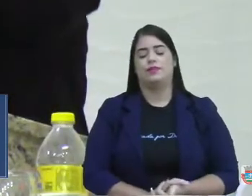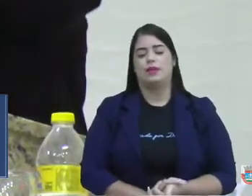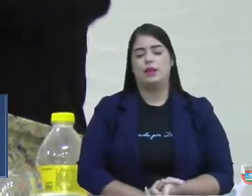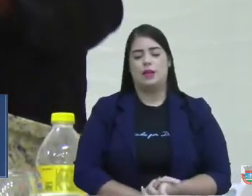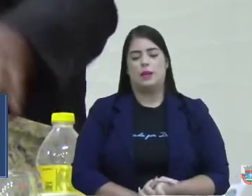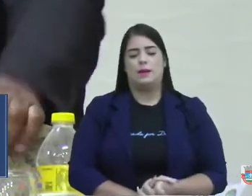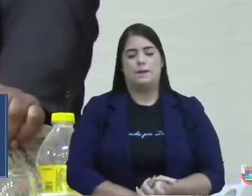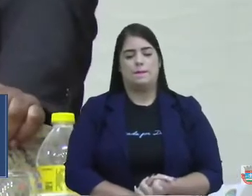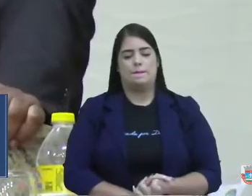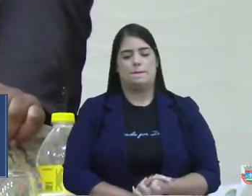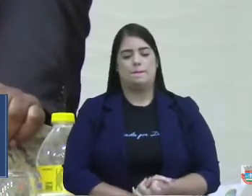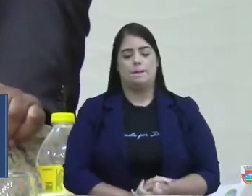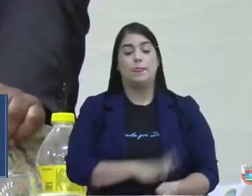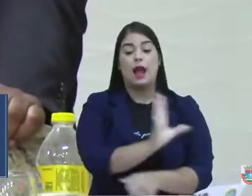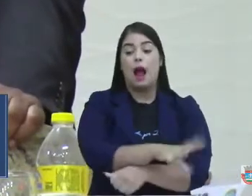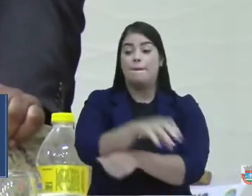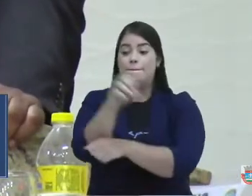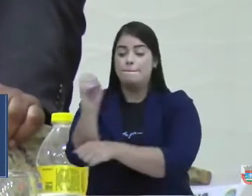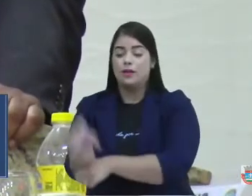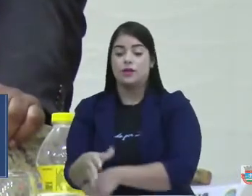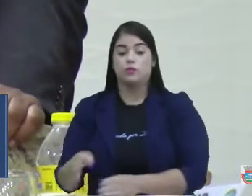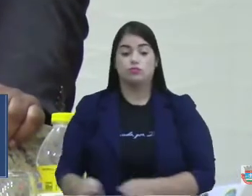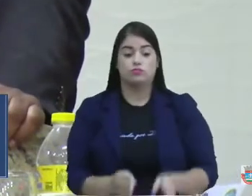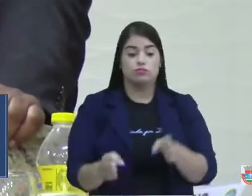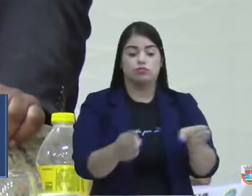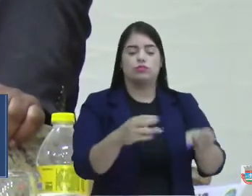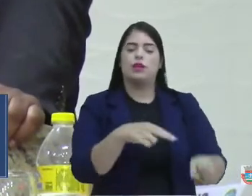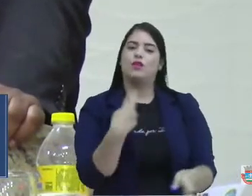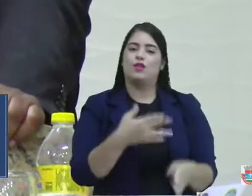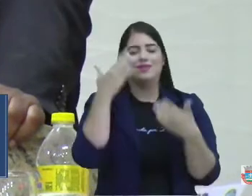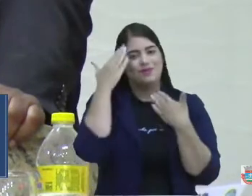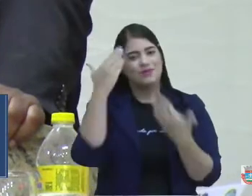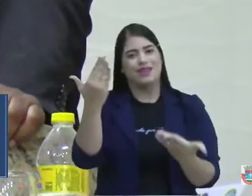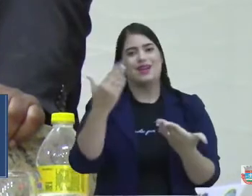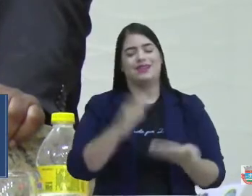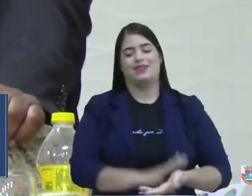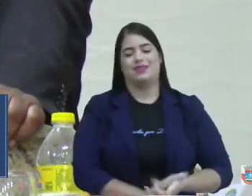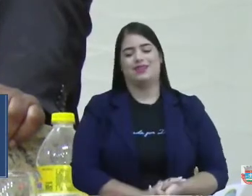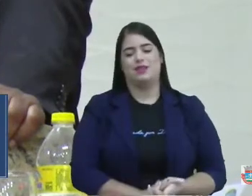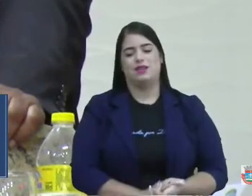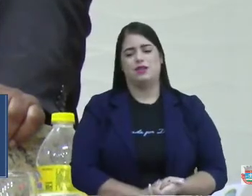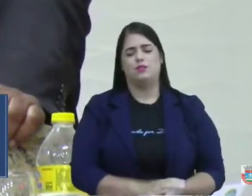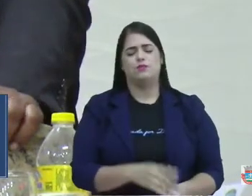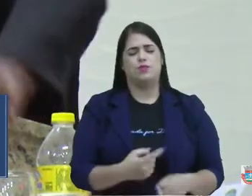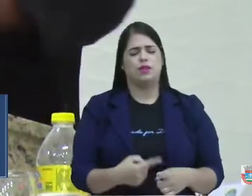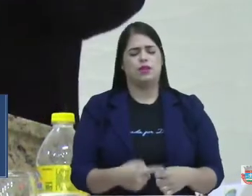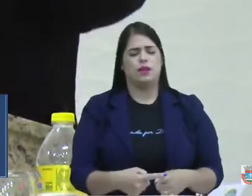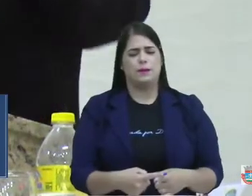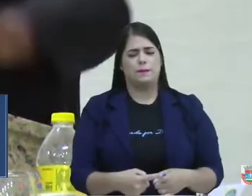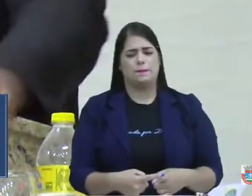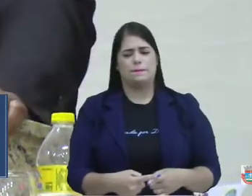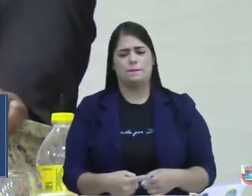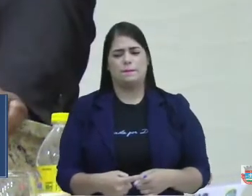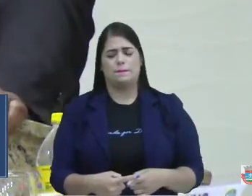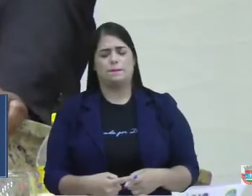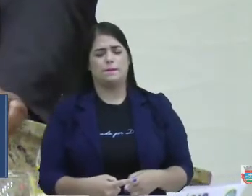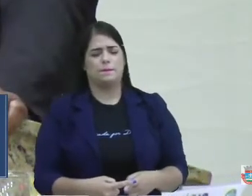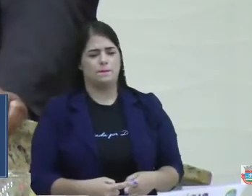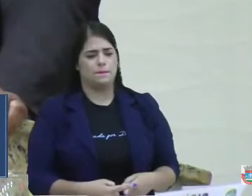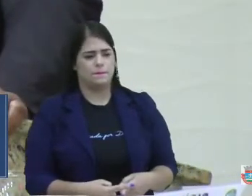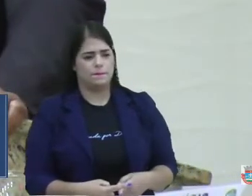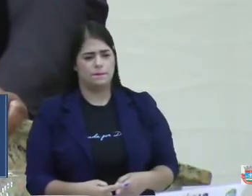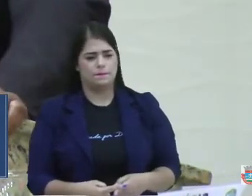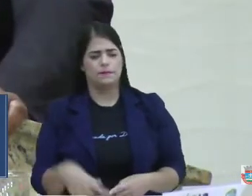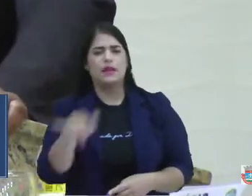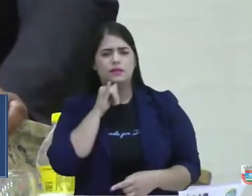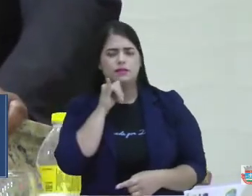A máquina está passando na estrada e a gente agradece muito. Quem tem uns carros velhos que não para. Por